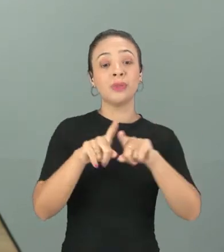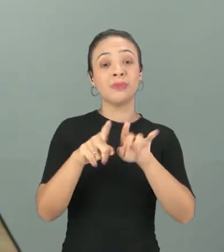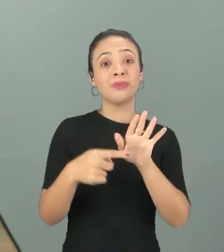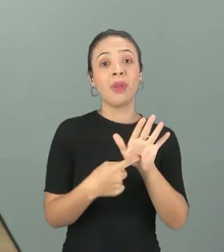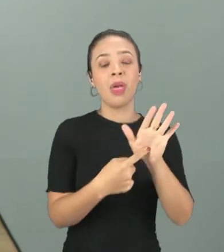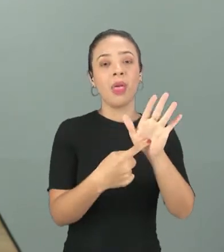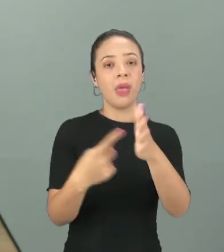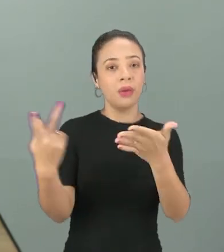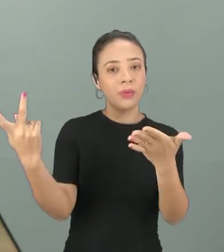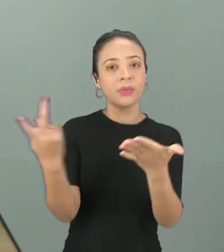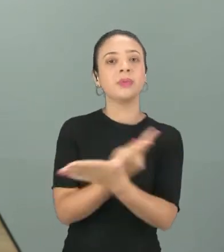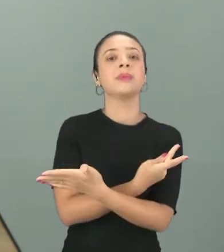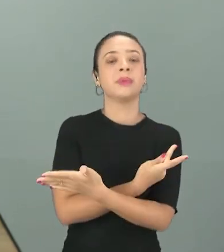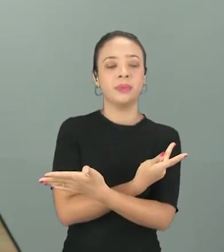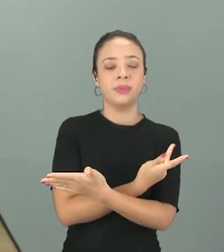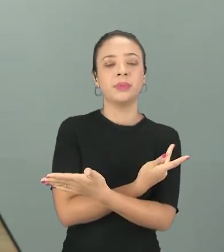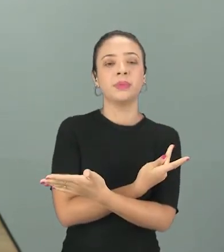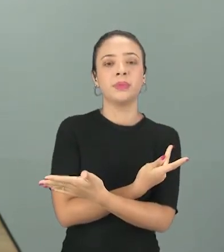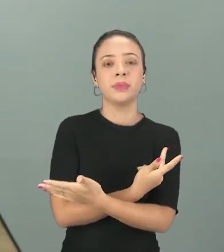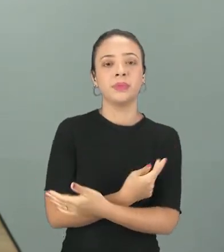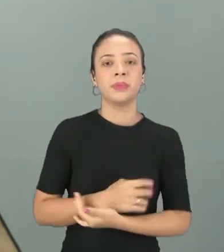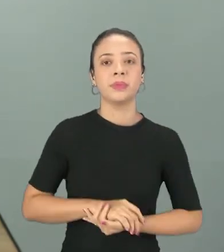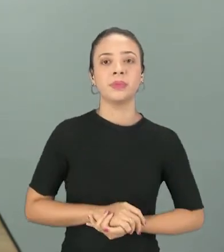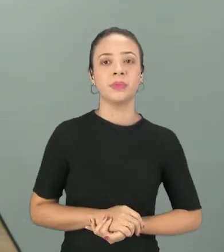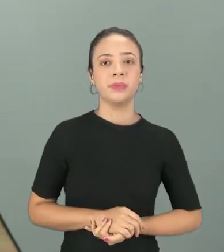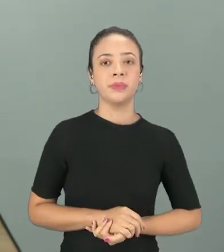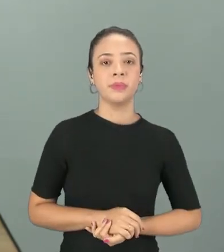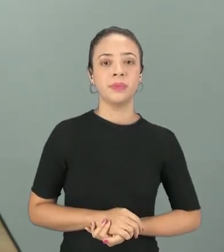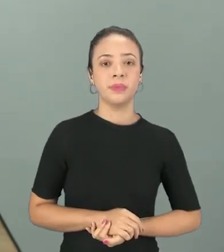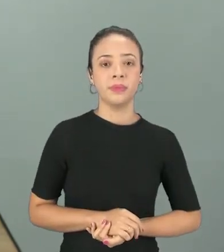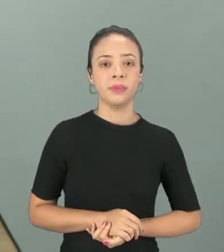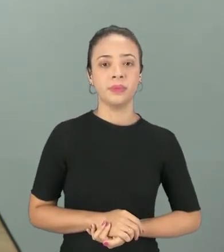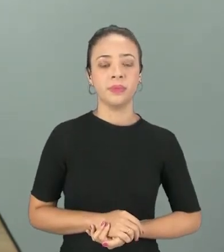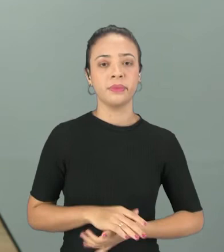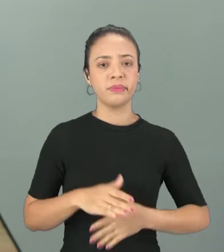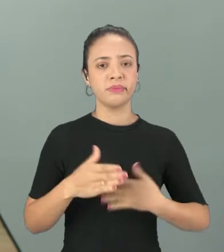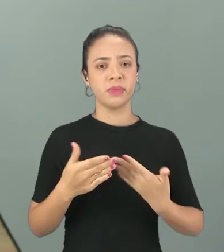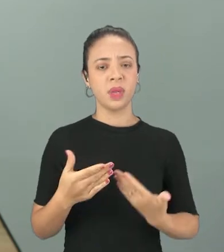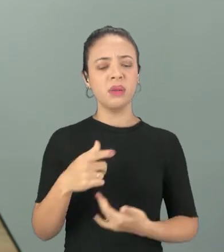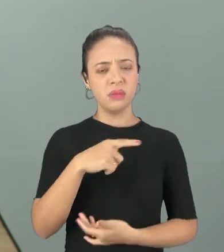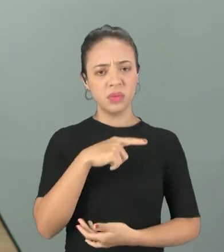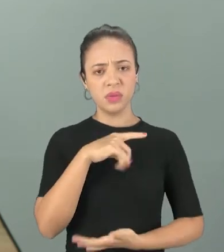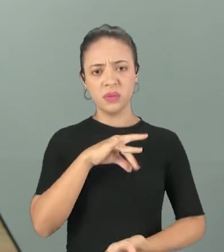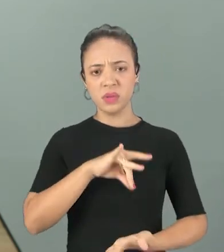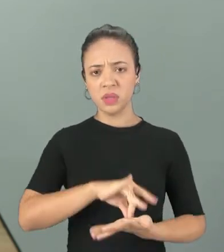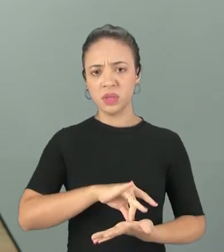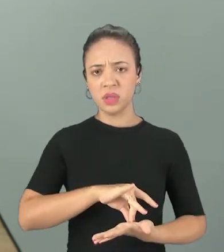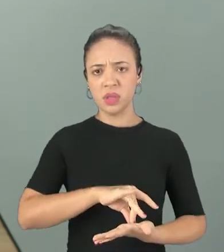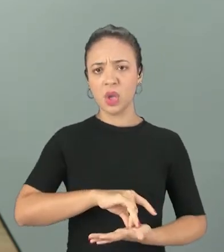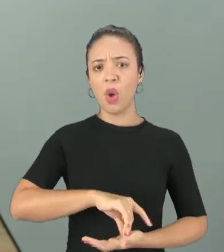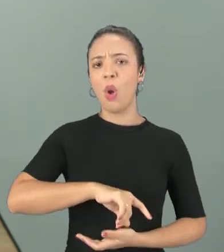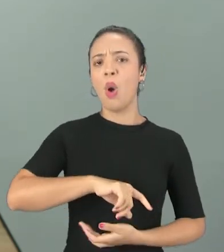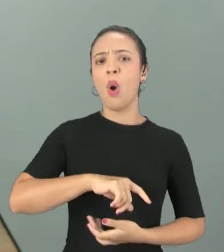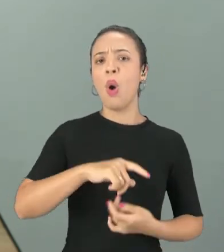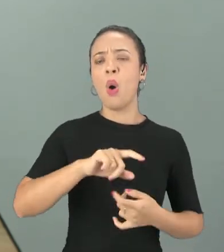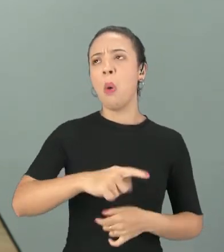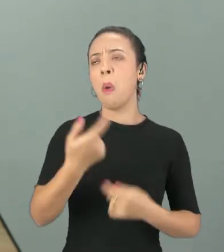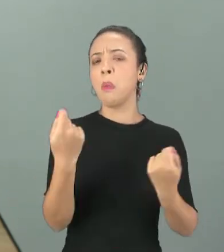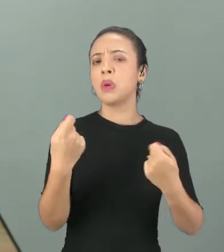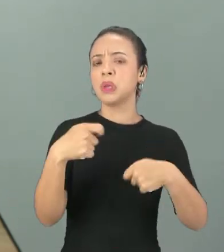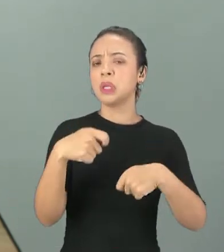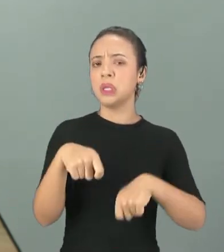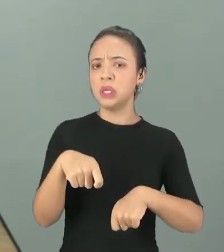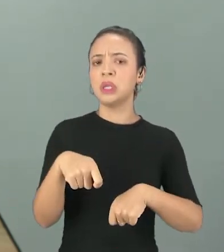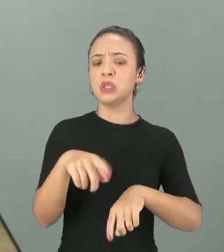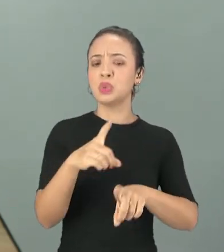algum acontecimento, enfim. Mas será que existe outro lugar em que